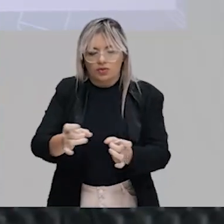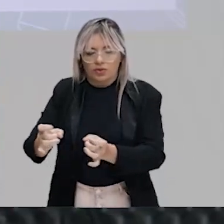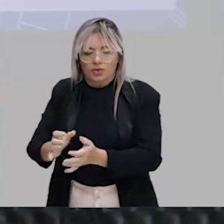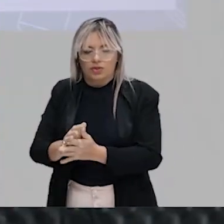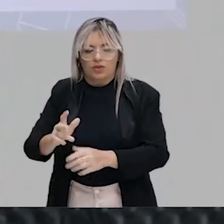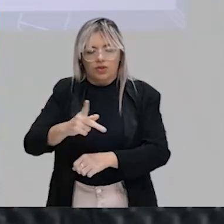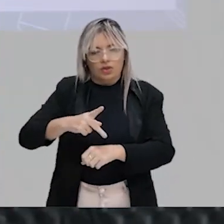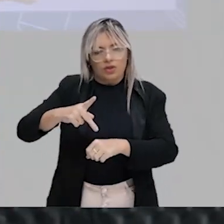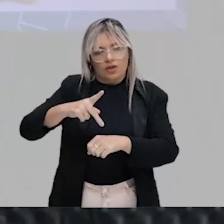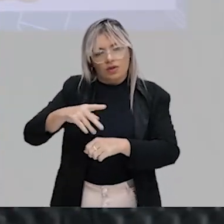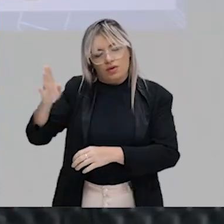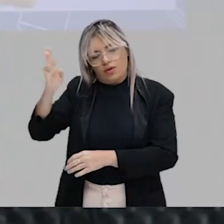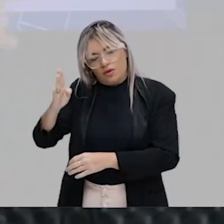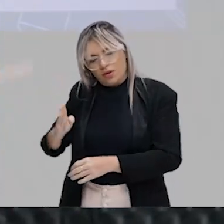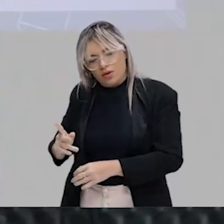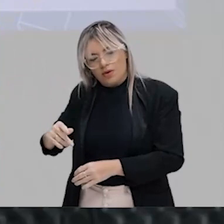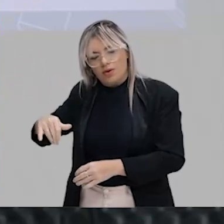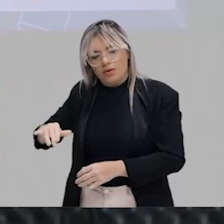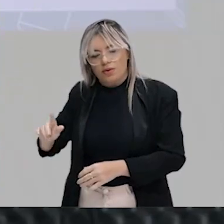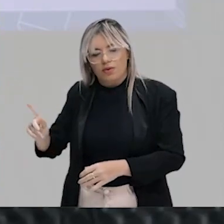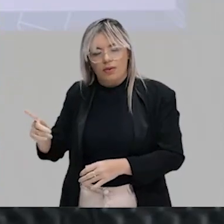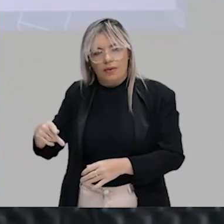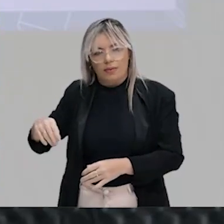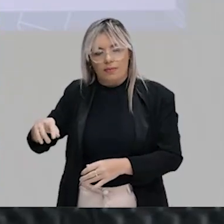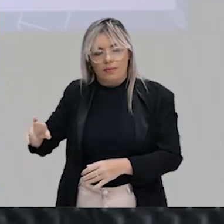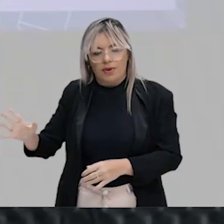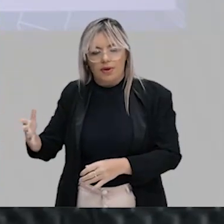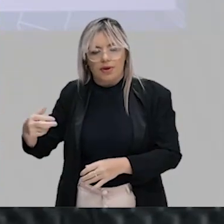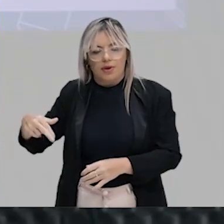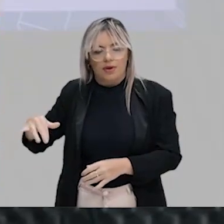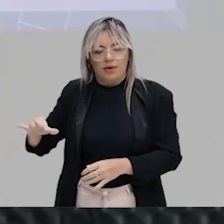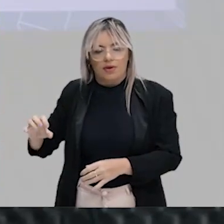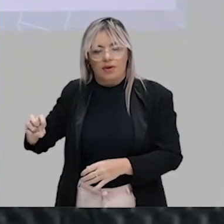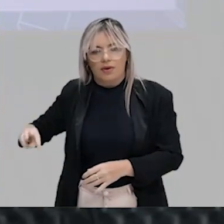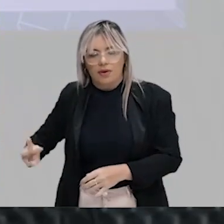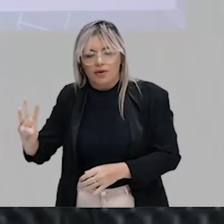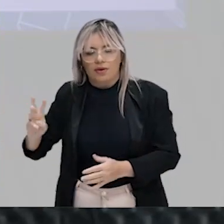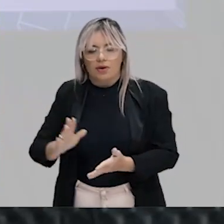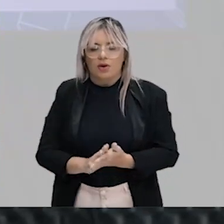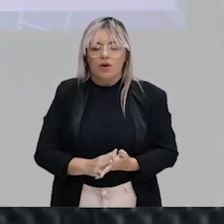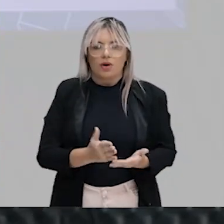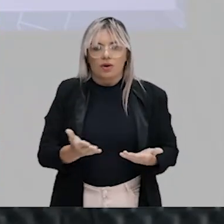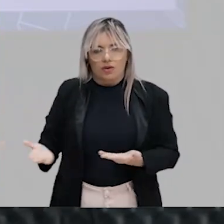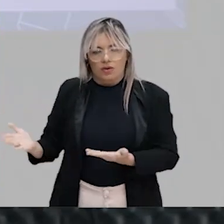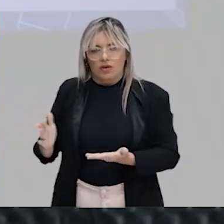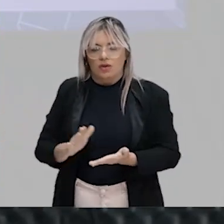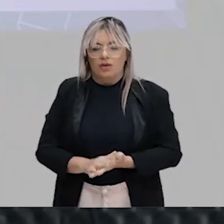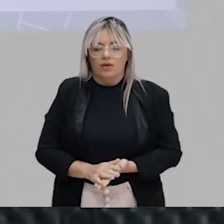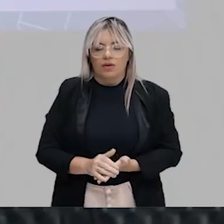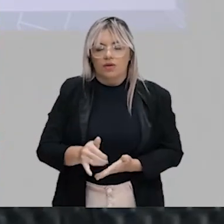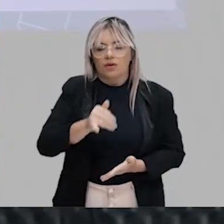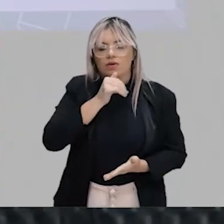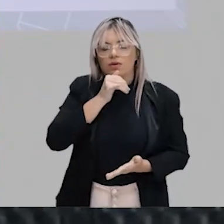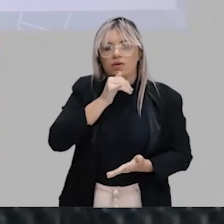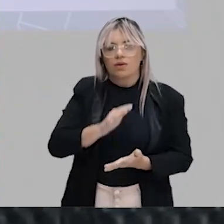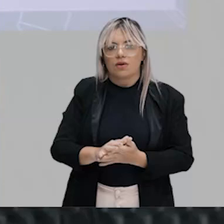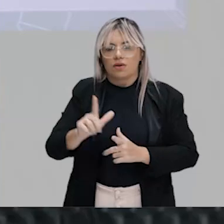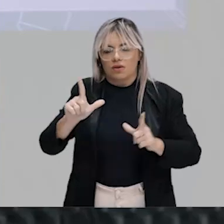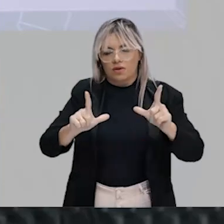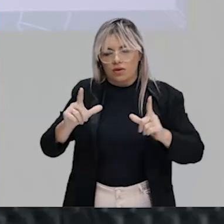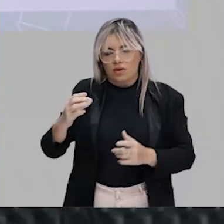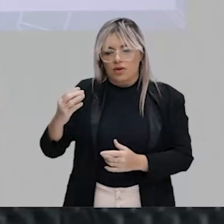ó, o Combate é um canal exclusivo de lutas. Lá eles apresentam muitas lutas relacionadas